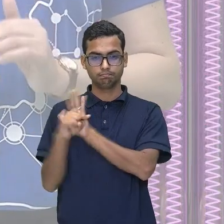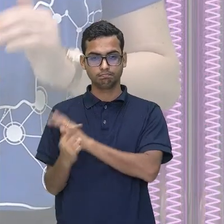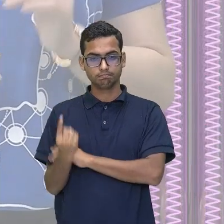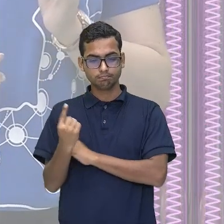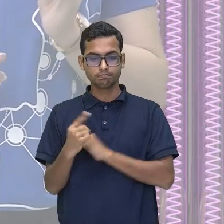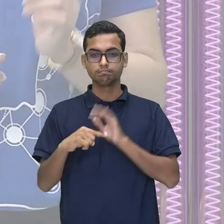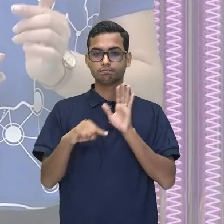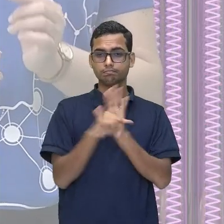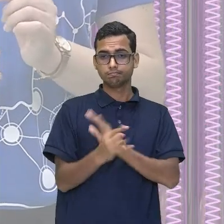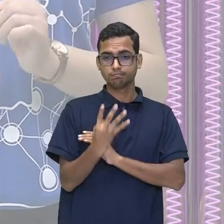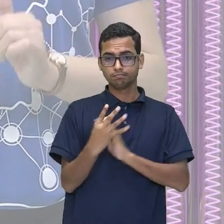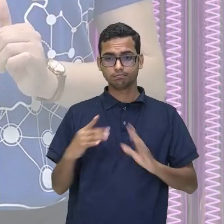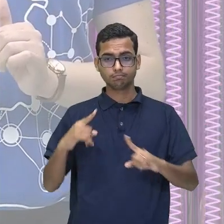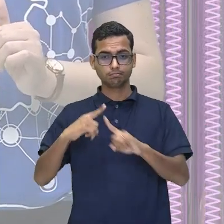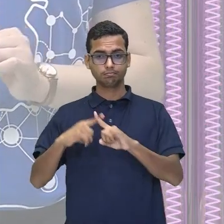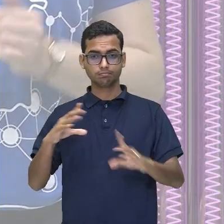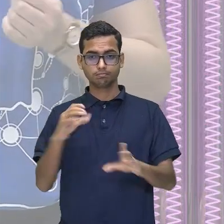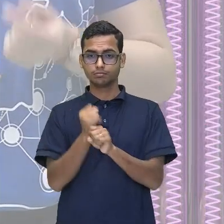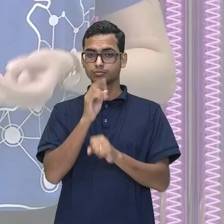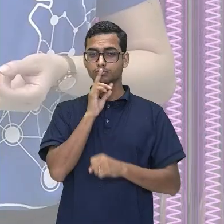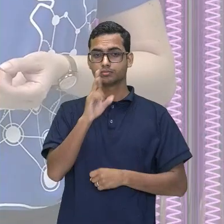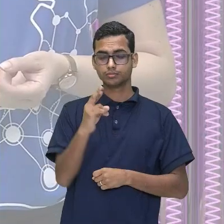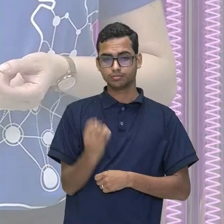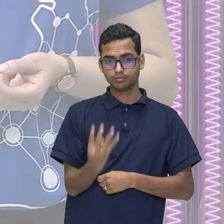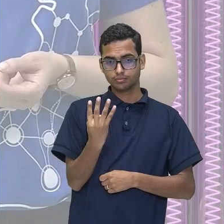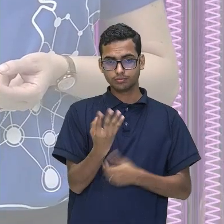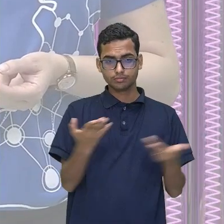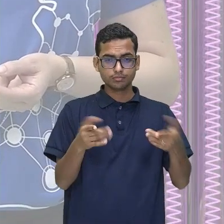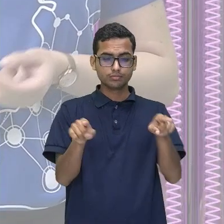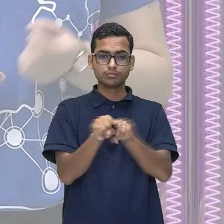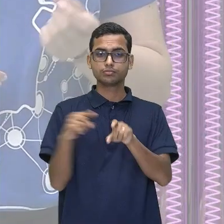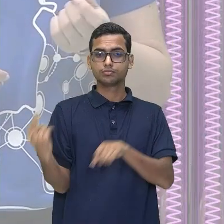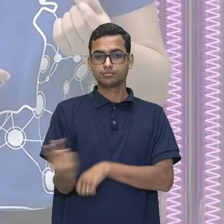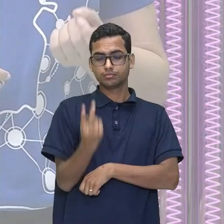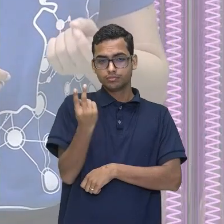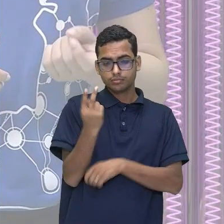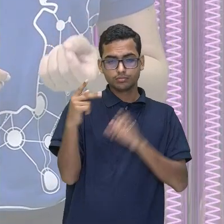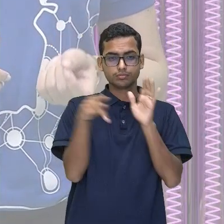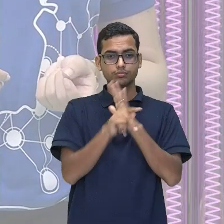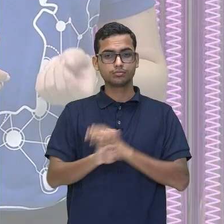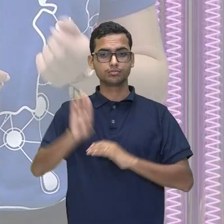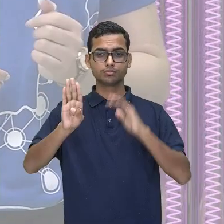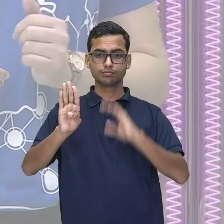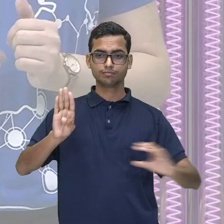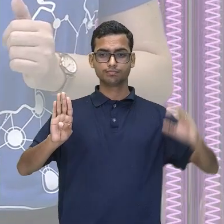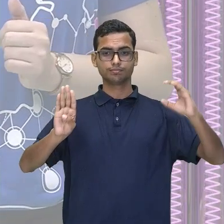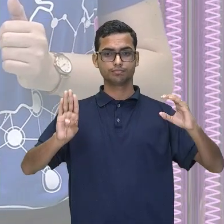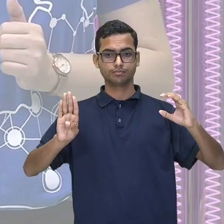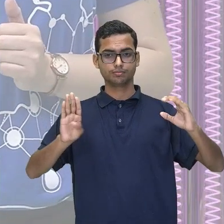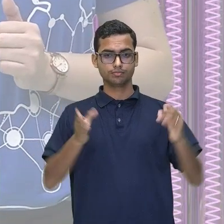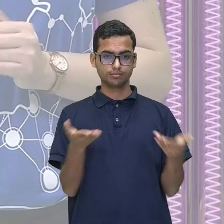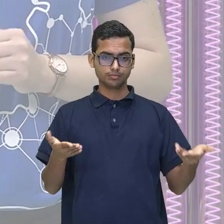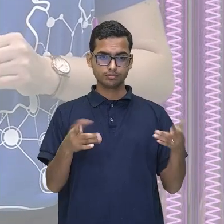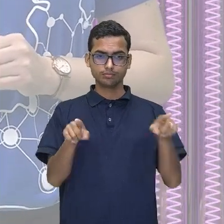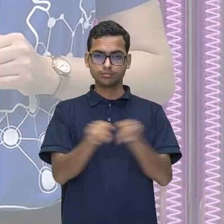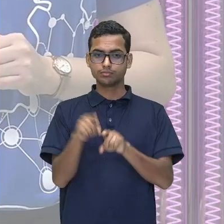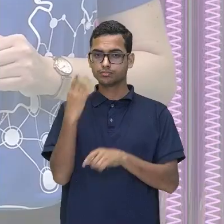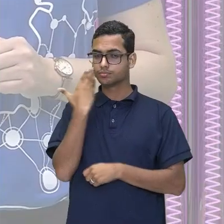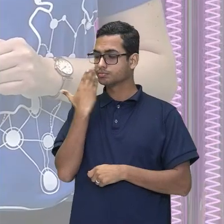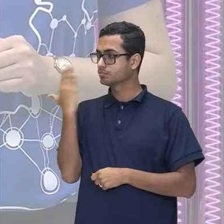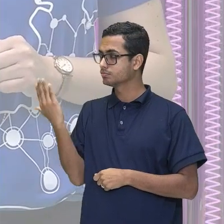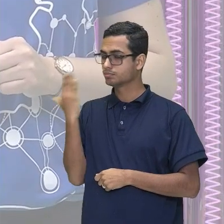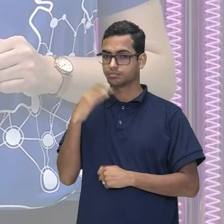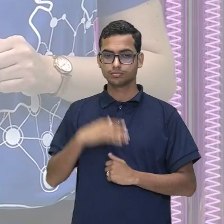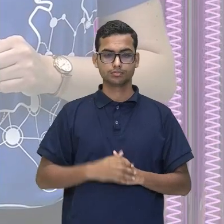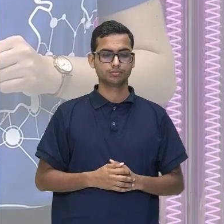os valores de B e de C. Para descobrir o valor de B, a gente vai multiplicar o menos 6 pelo menos